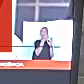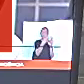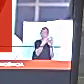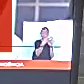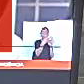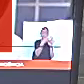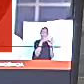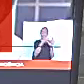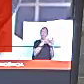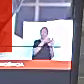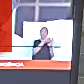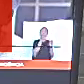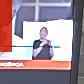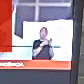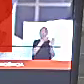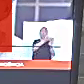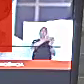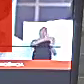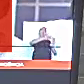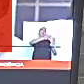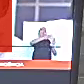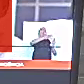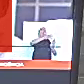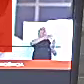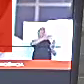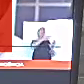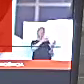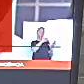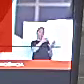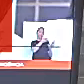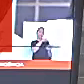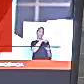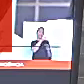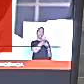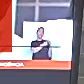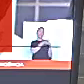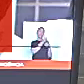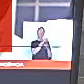Brasil começou muito antes, e a lei original é a de